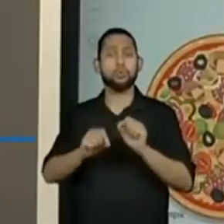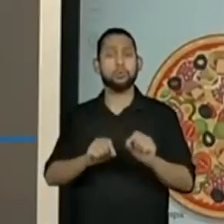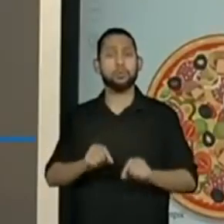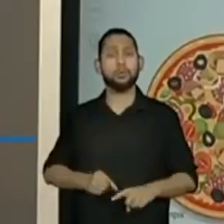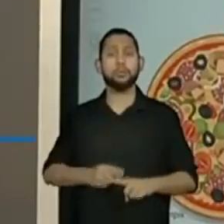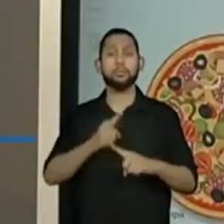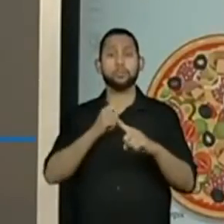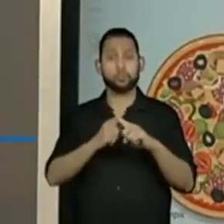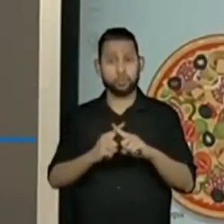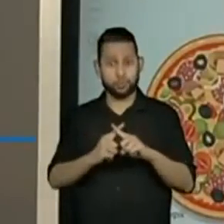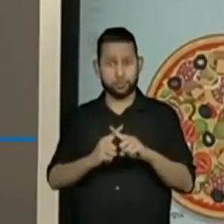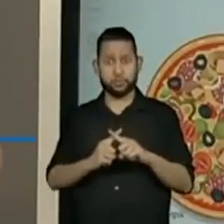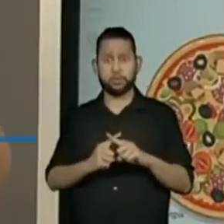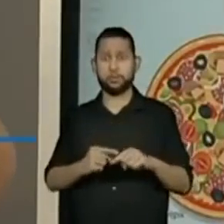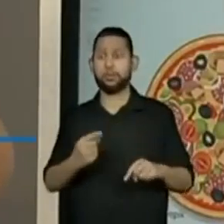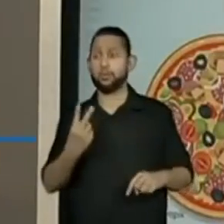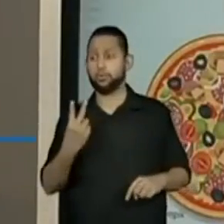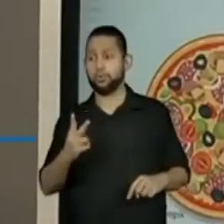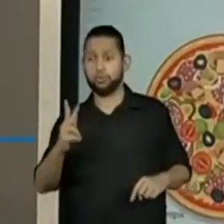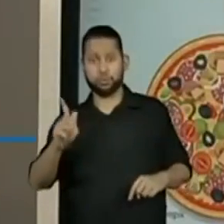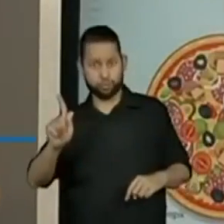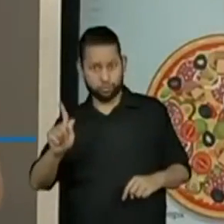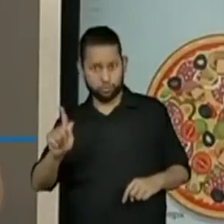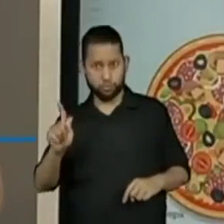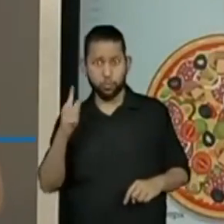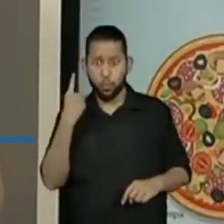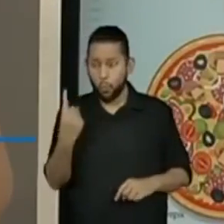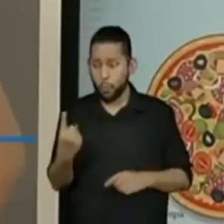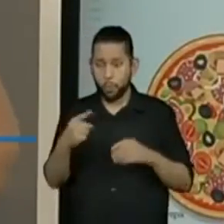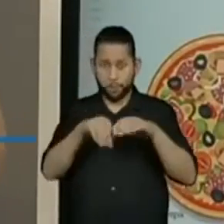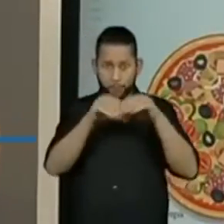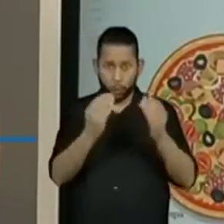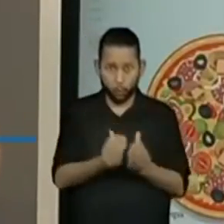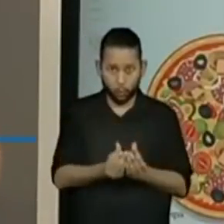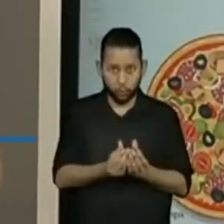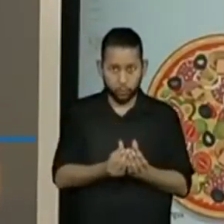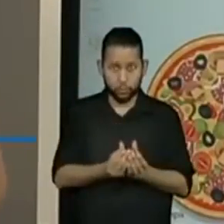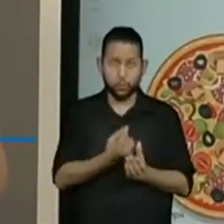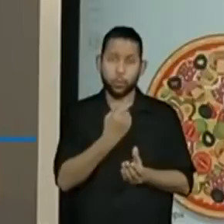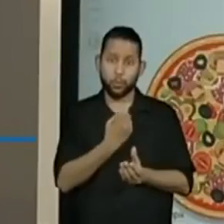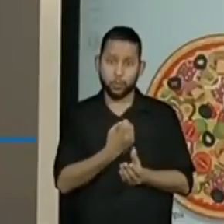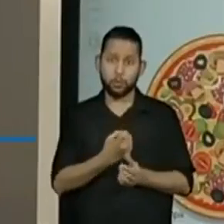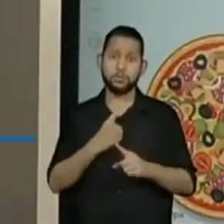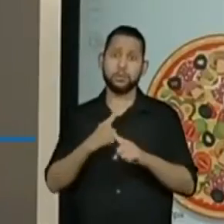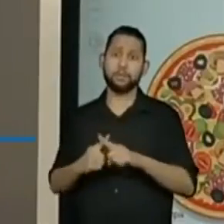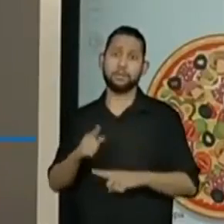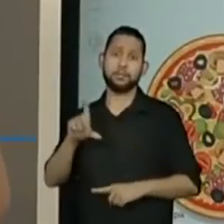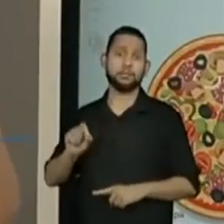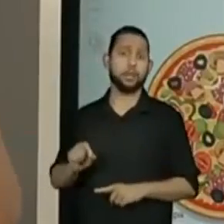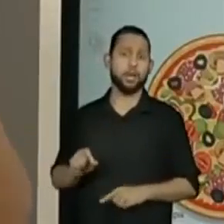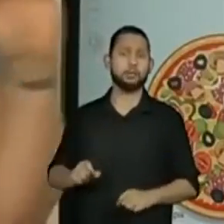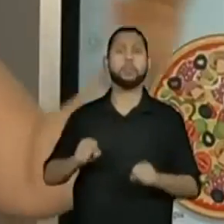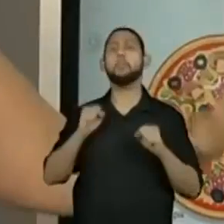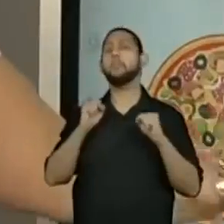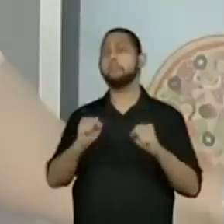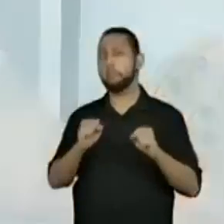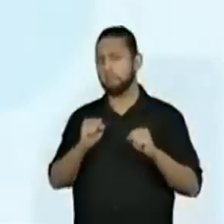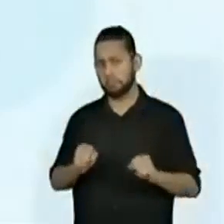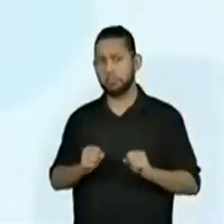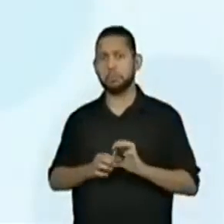multiplica então o valor de 2 kg que é um pacote por 10 então um pacote